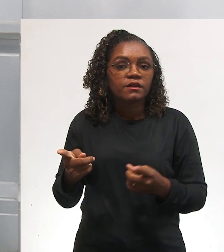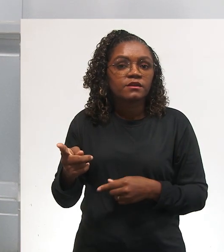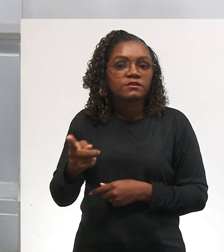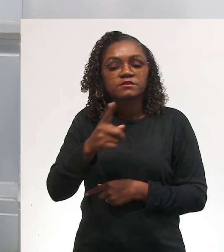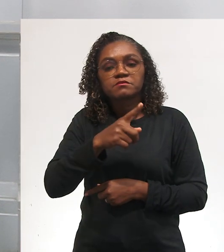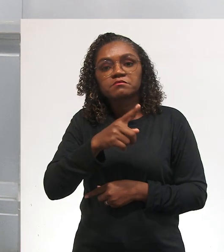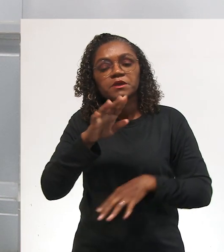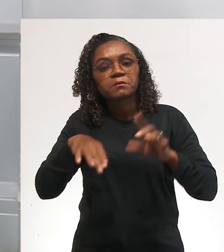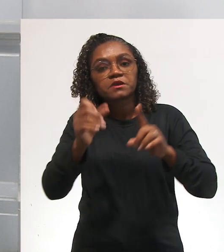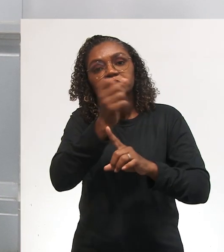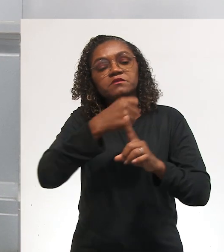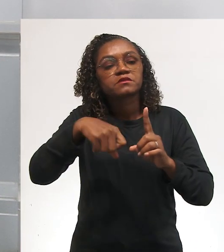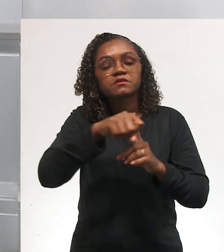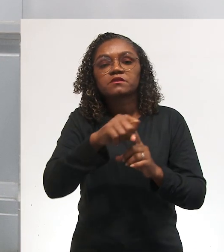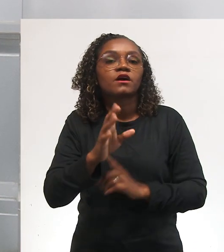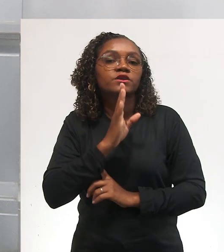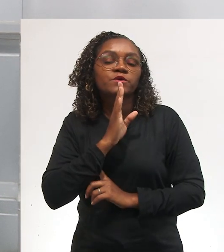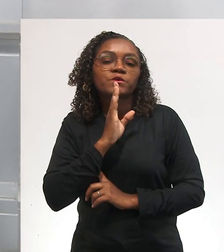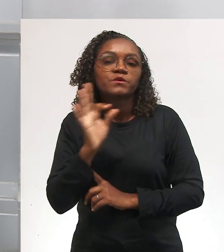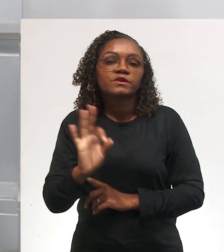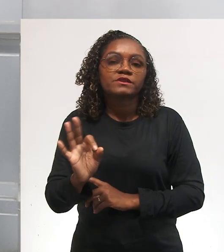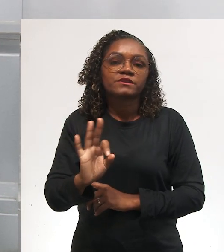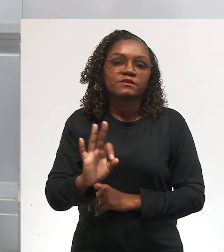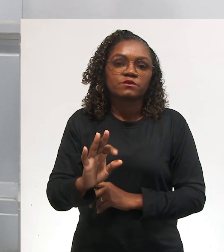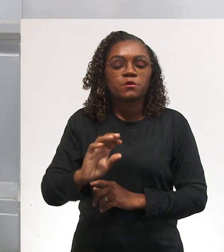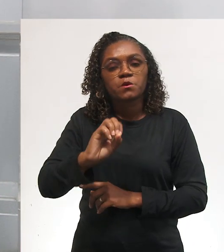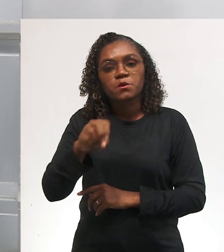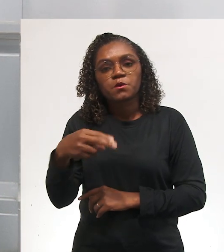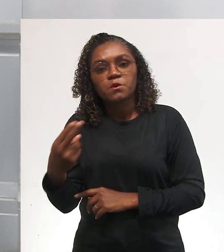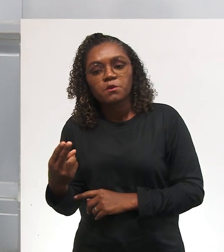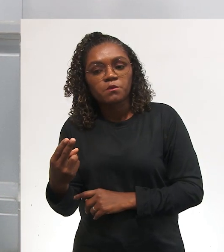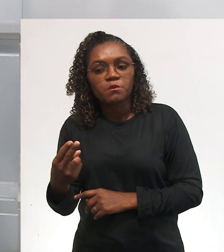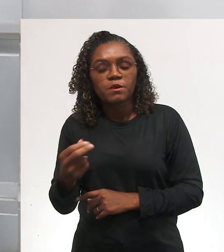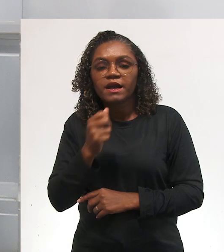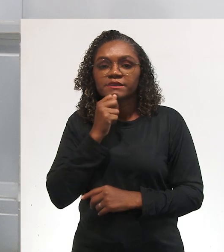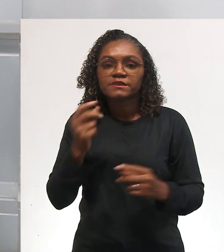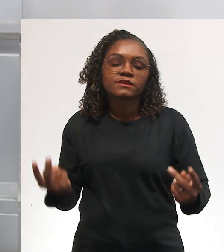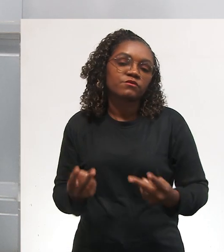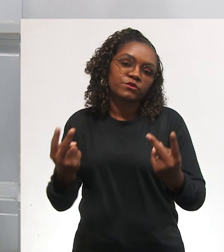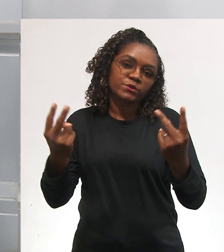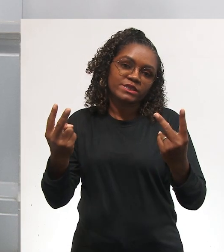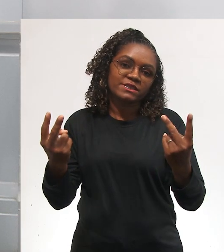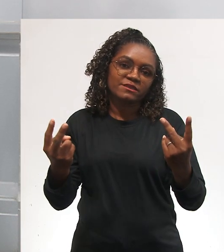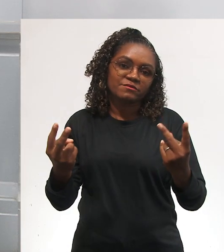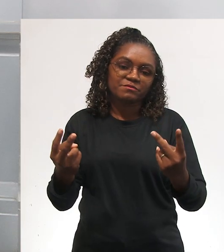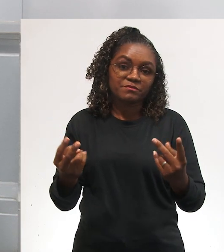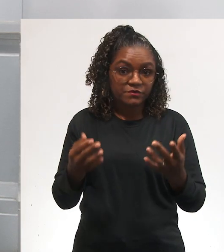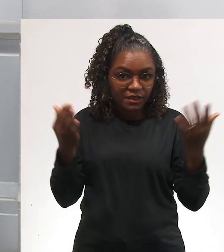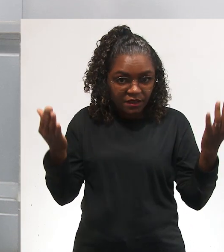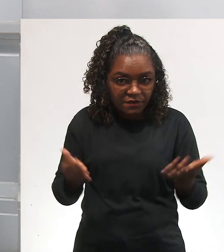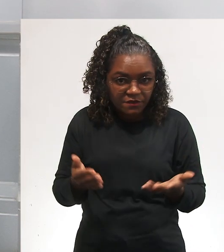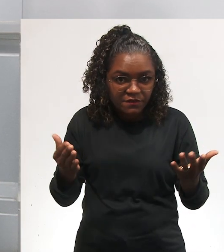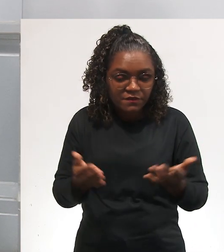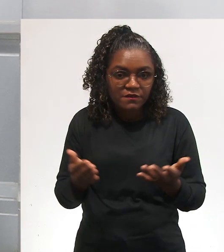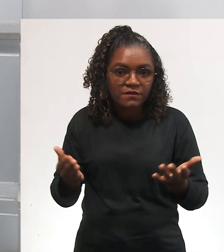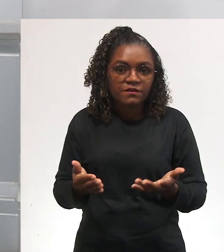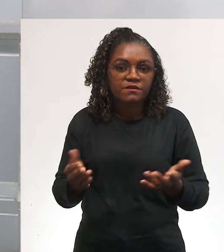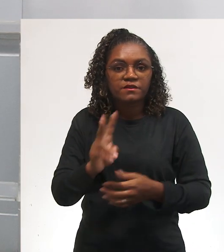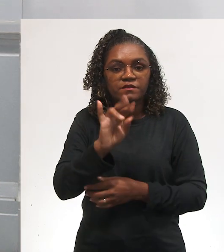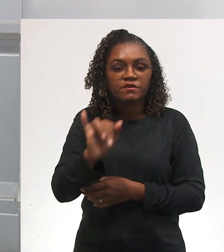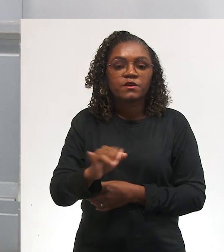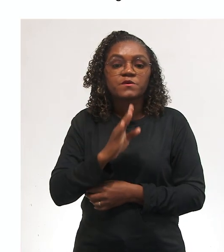mas não eram tão comum, não era tão valorizado. Uma delas que a gente vai conhecer agora